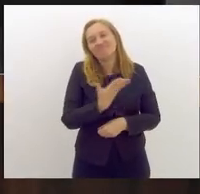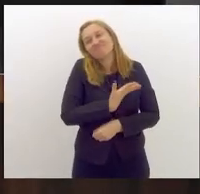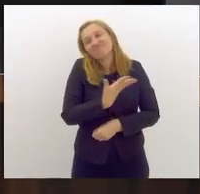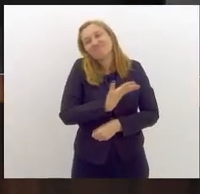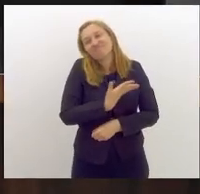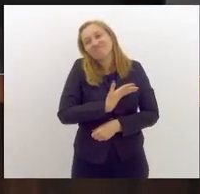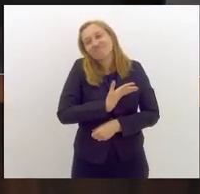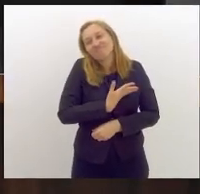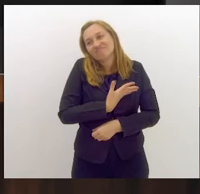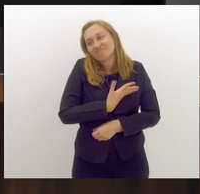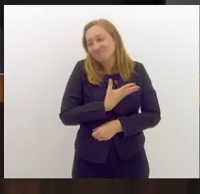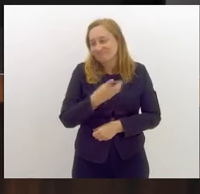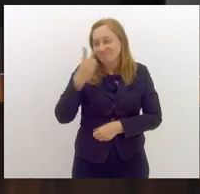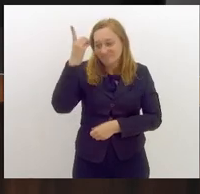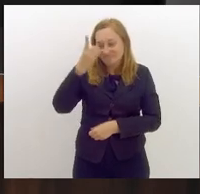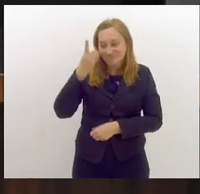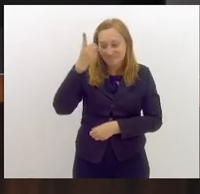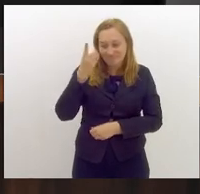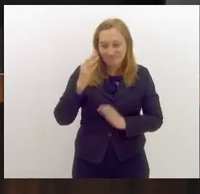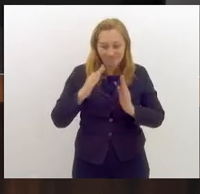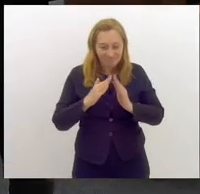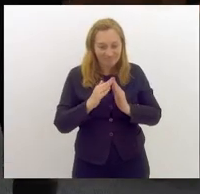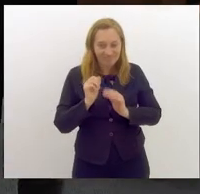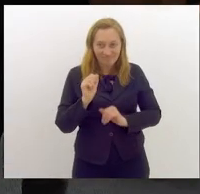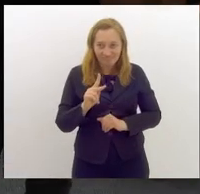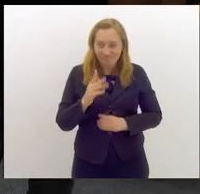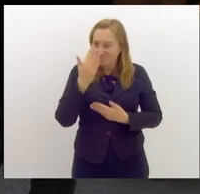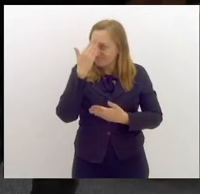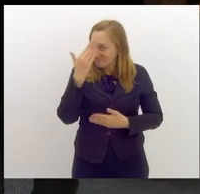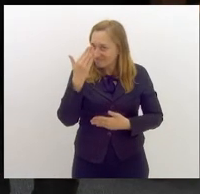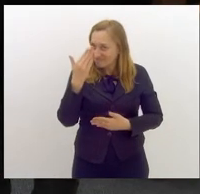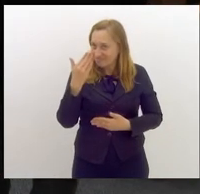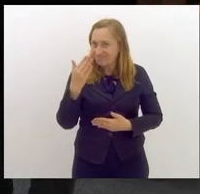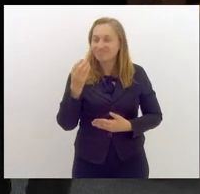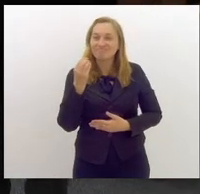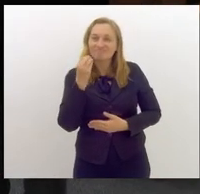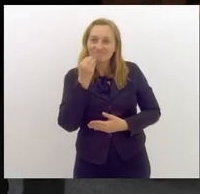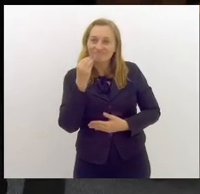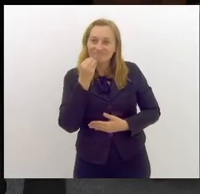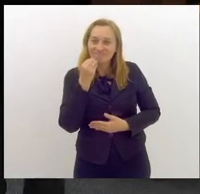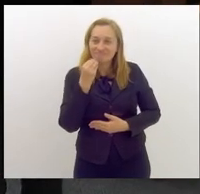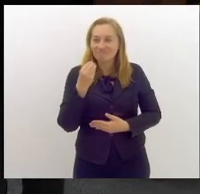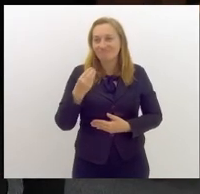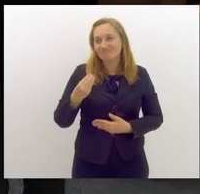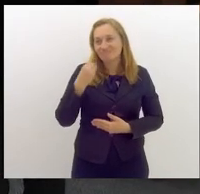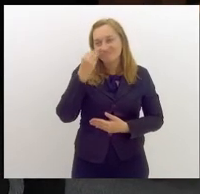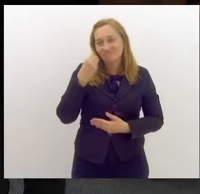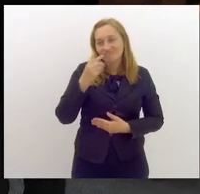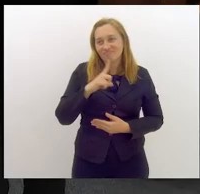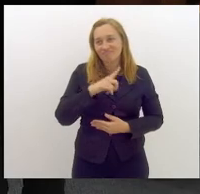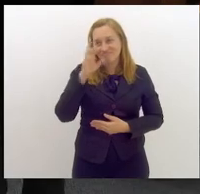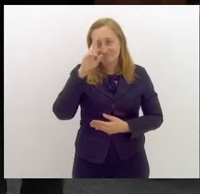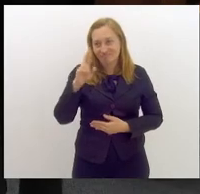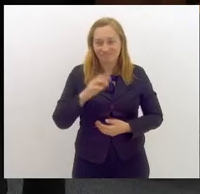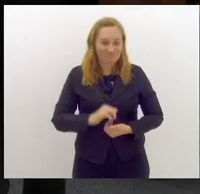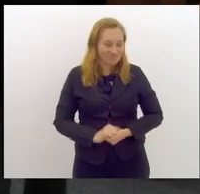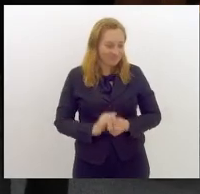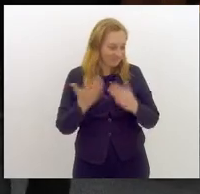amigo voto sempre como Deputado dessa casa tá muito obrigada pela oportunidade de conviver com o senhor